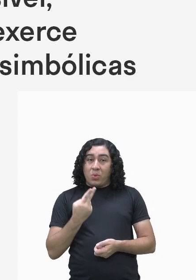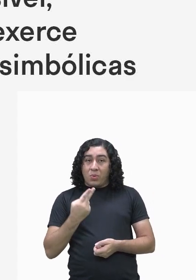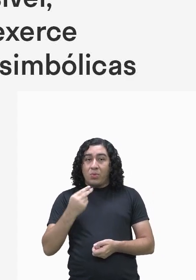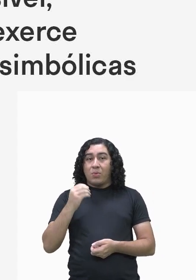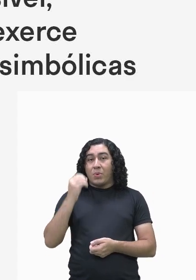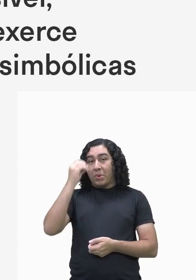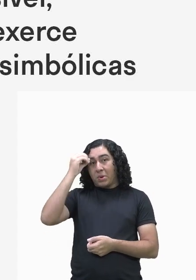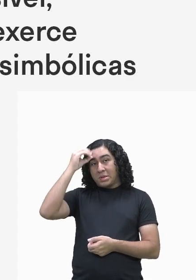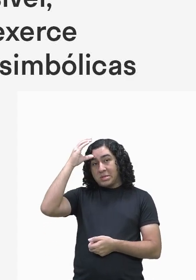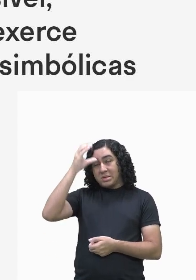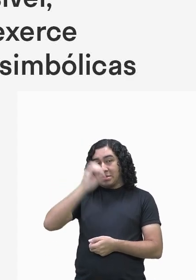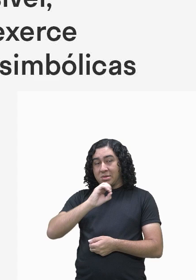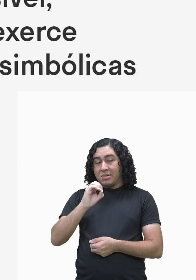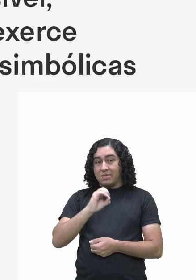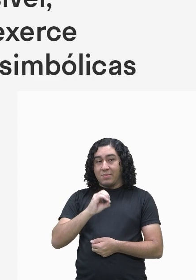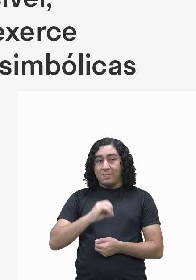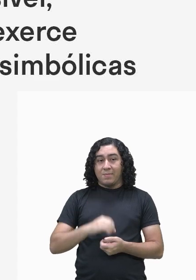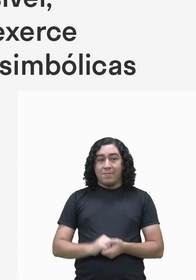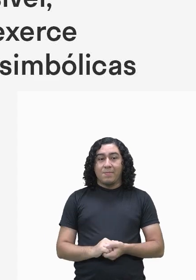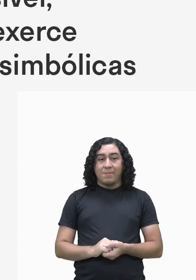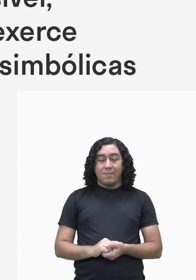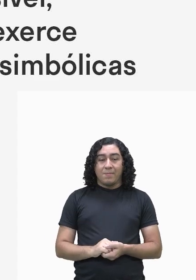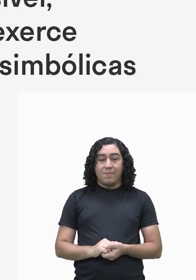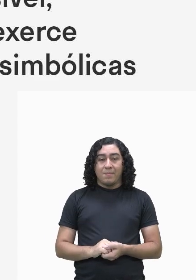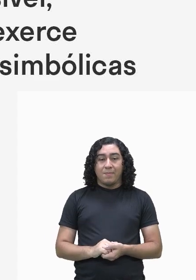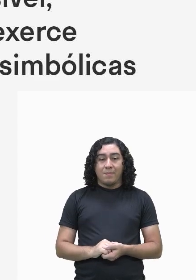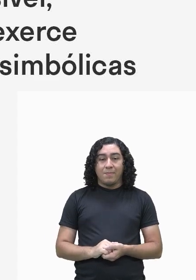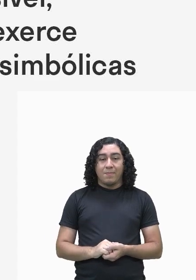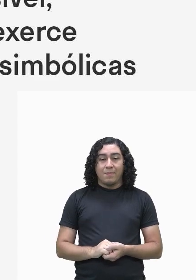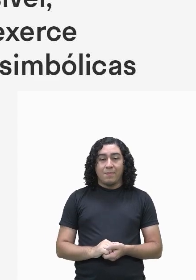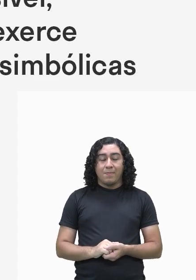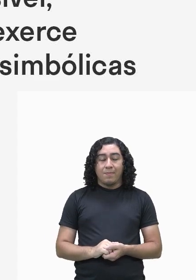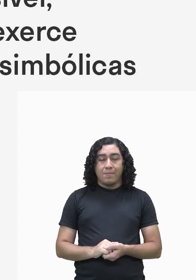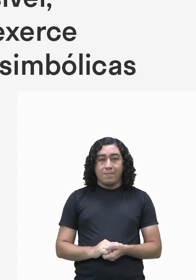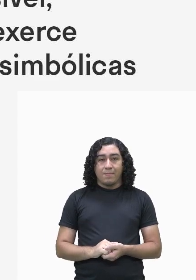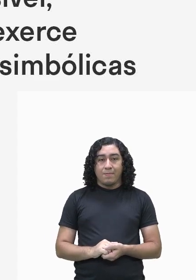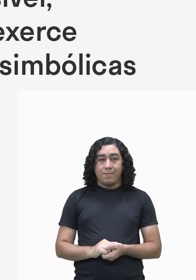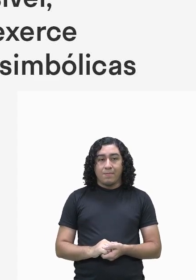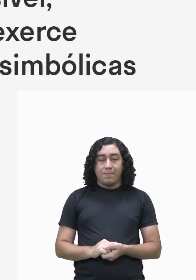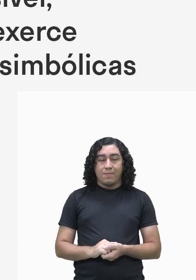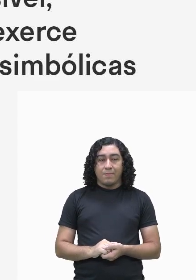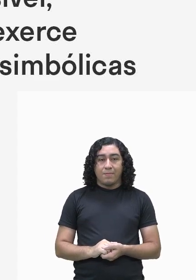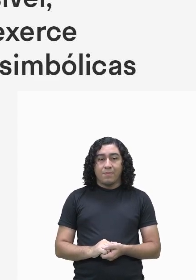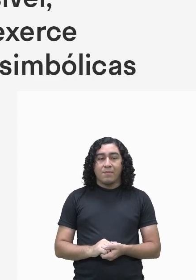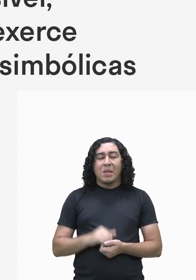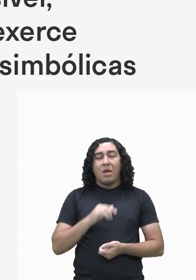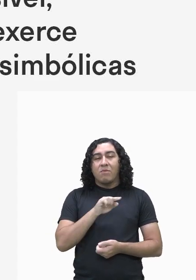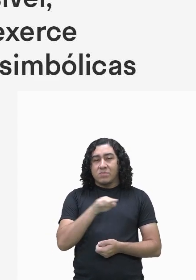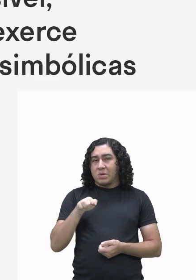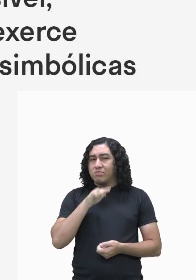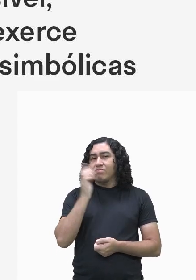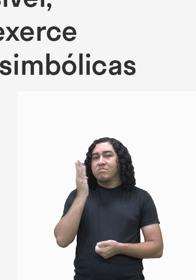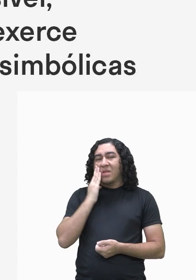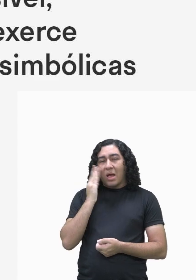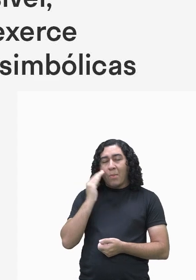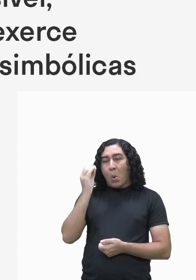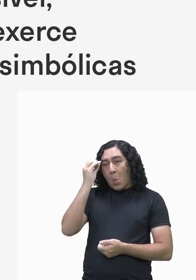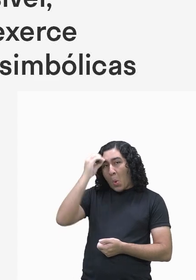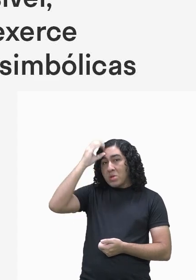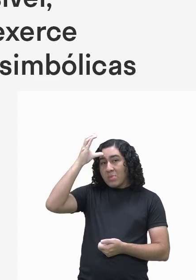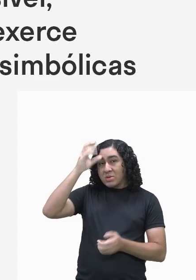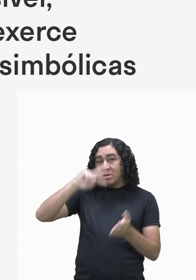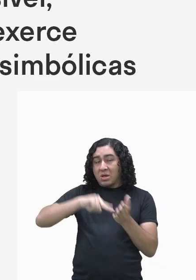do desconhecimento. Vocês já ouviram falar que o conhecimento traz